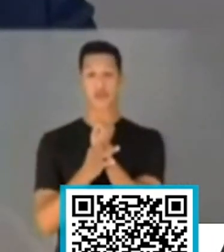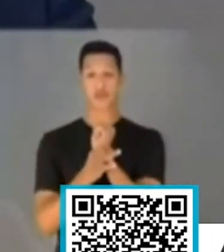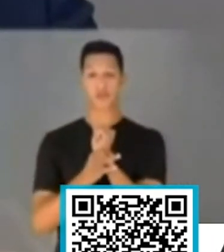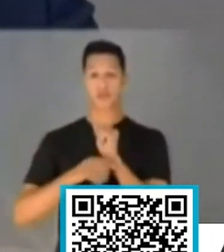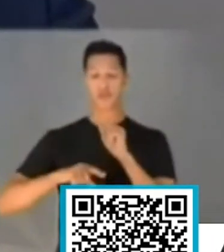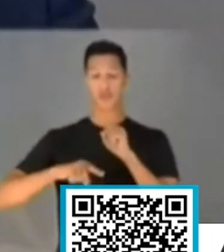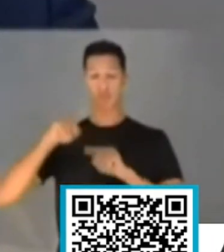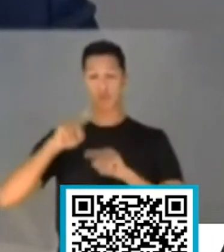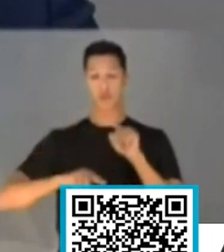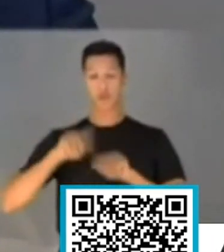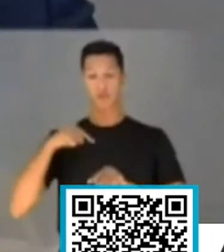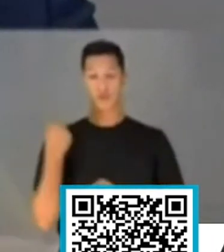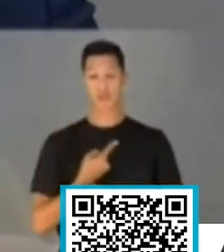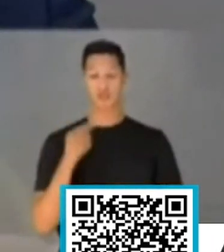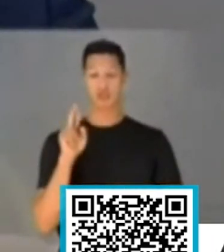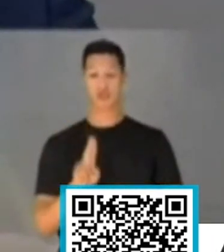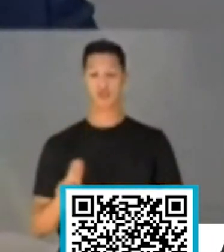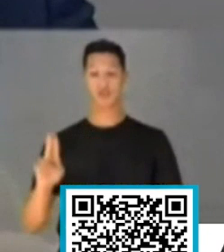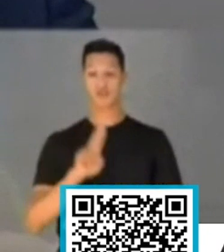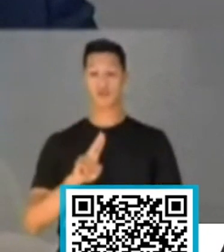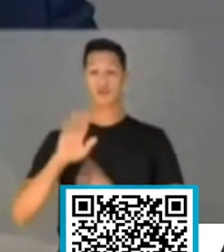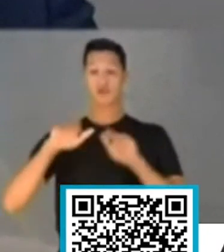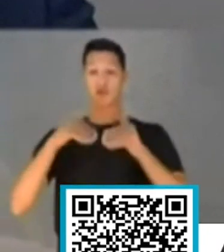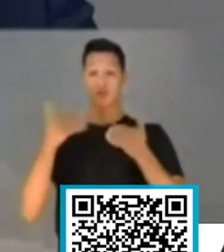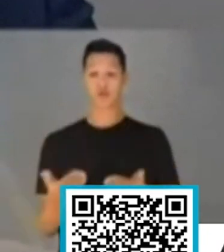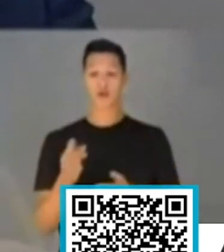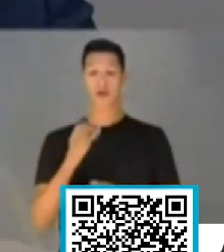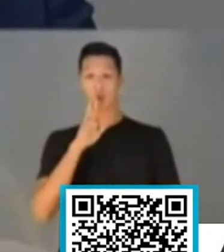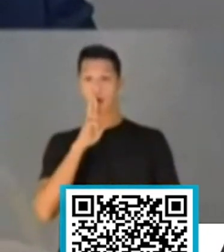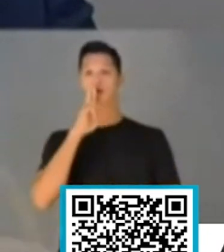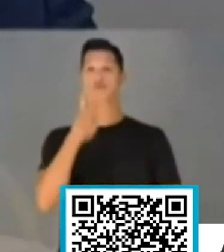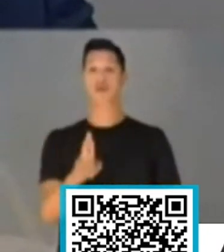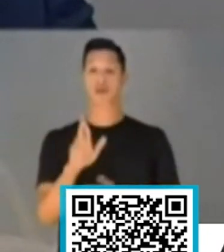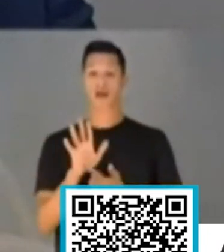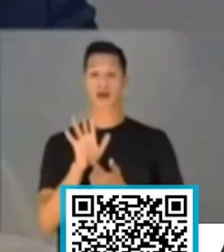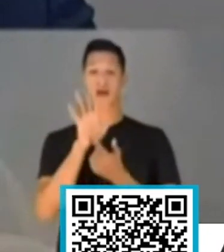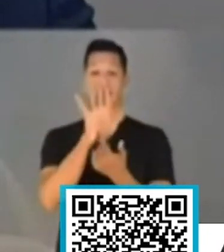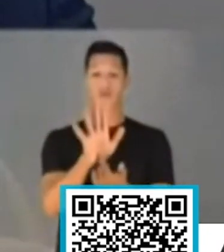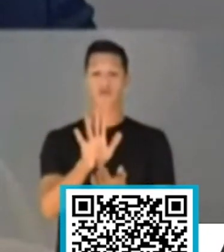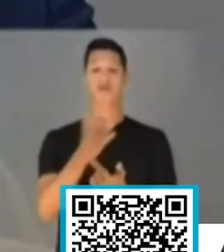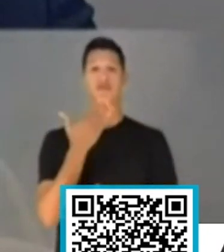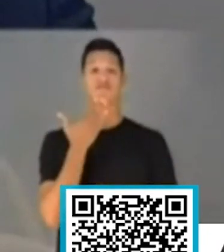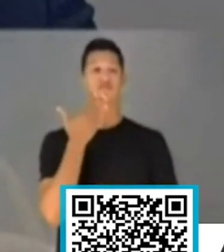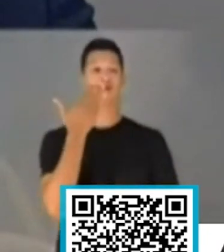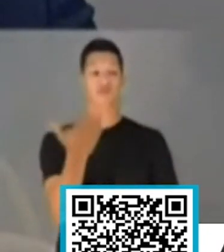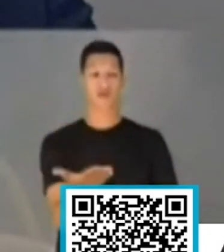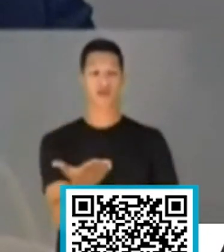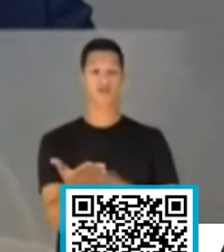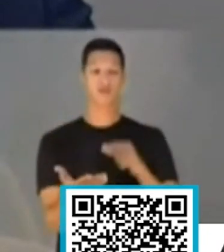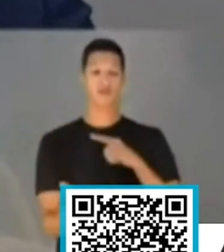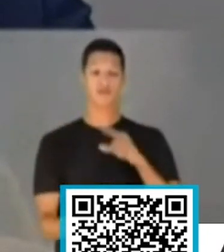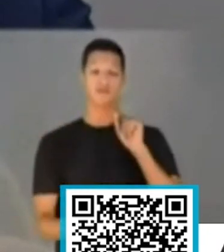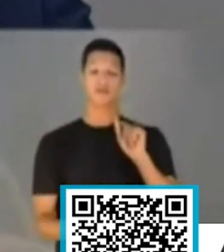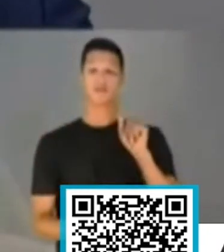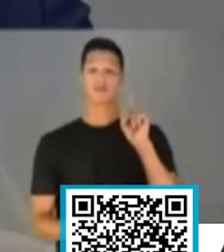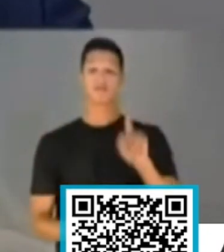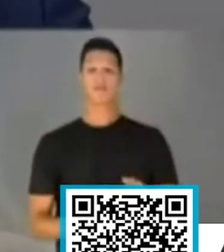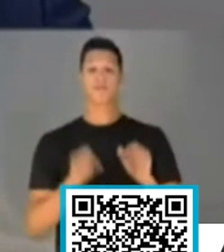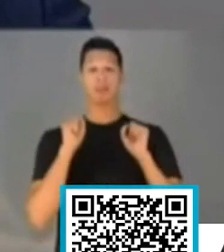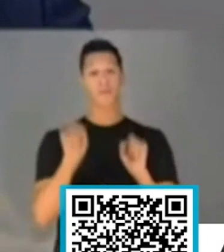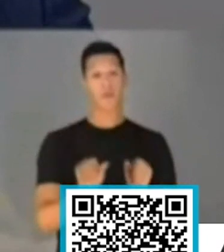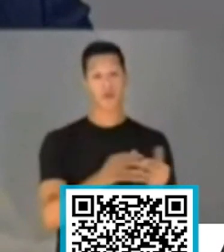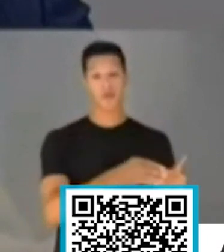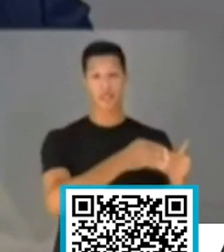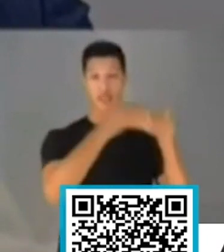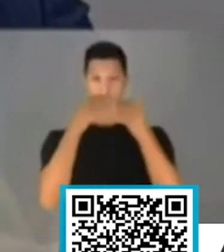no produto que a gente tá usando quando o rei e apontam de forma favorável e que aquilo pode